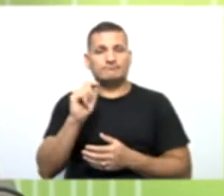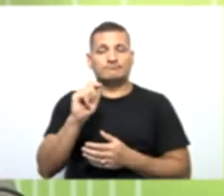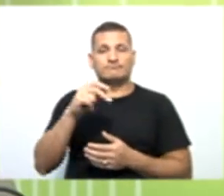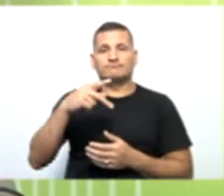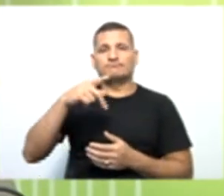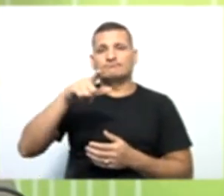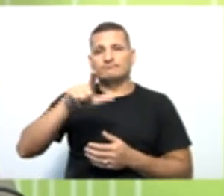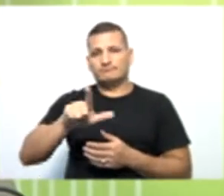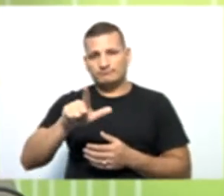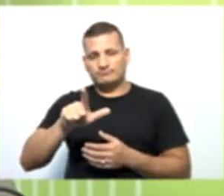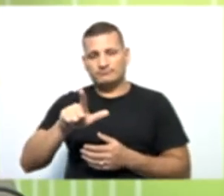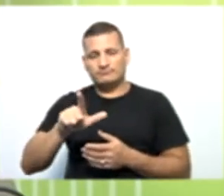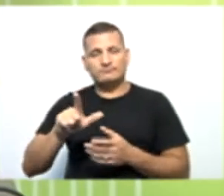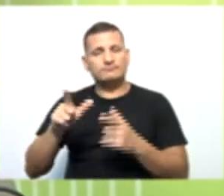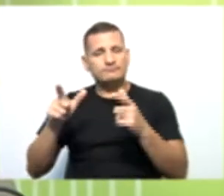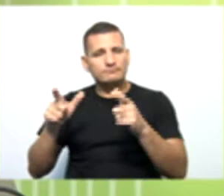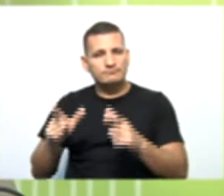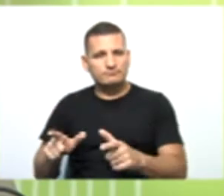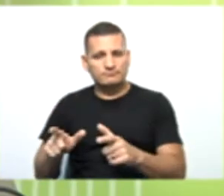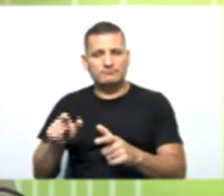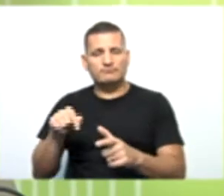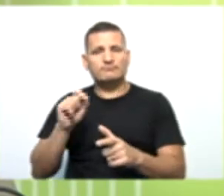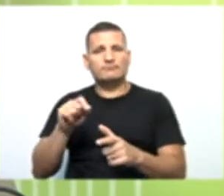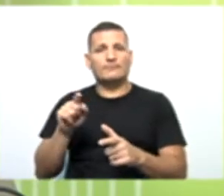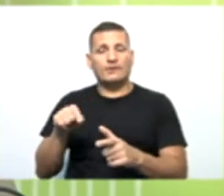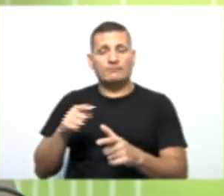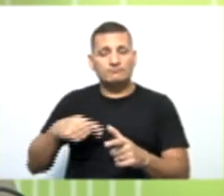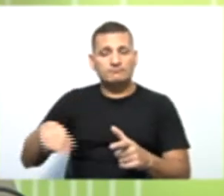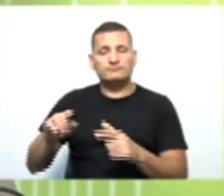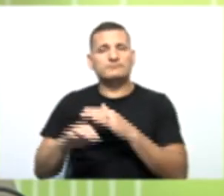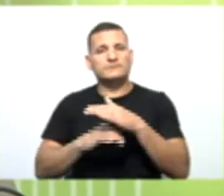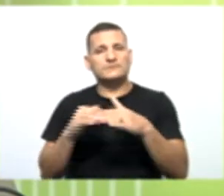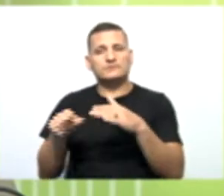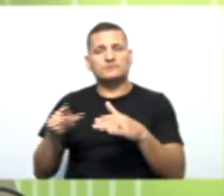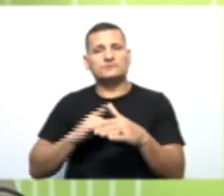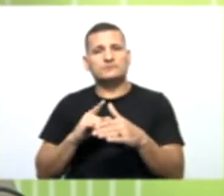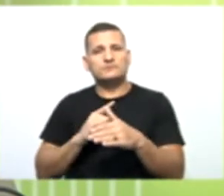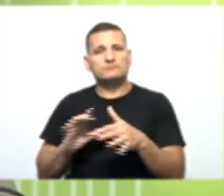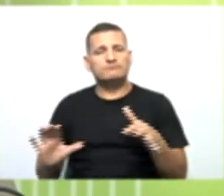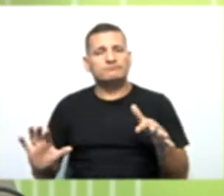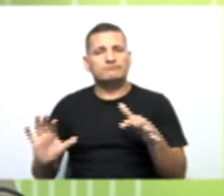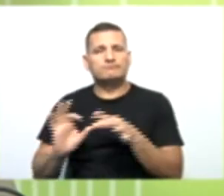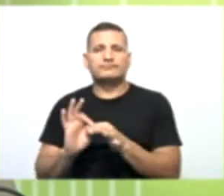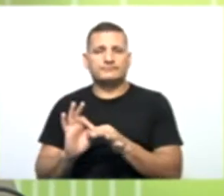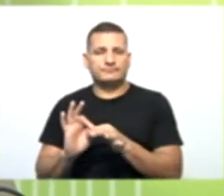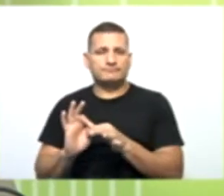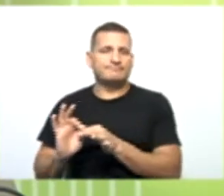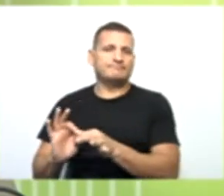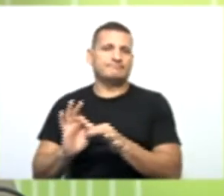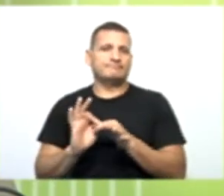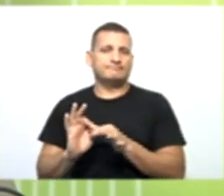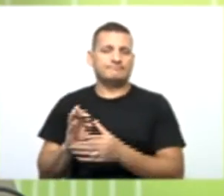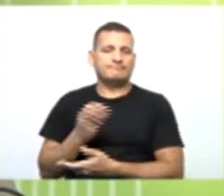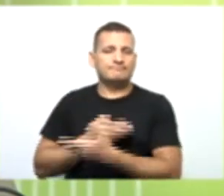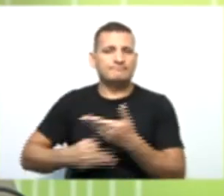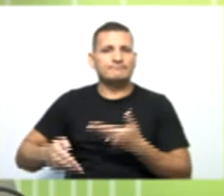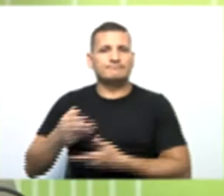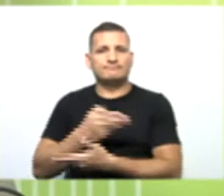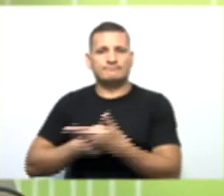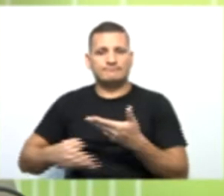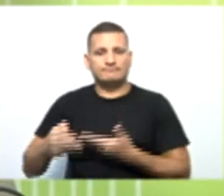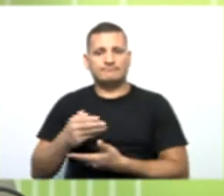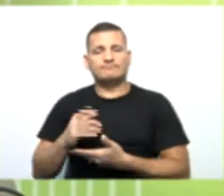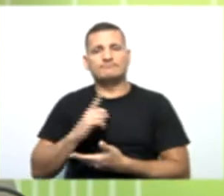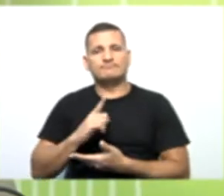arranjo produtivo local é que eles se encontrem, que eles tenham ligações, que eles conversem, que eles tenham